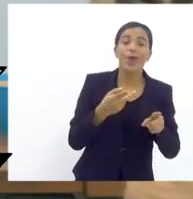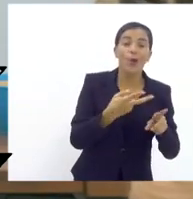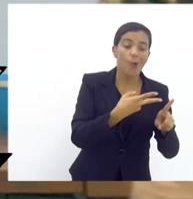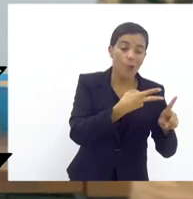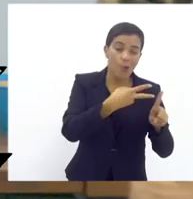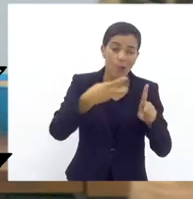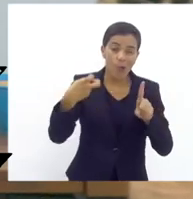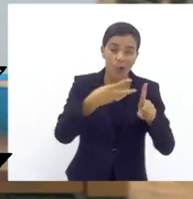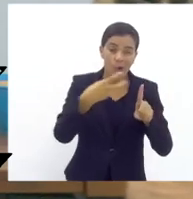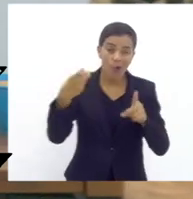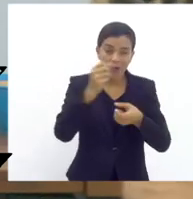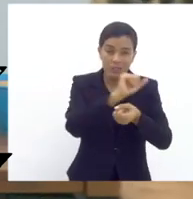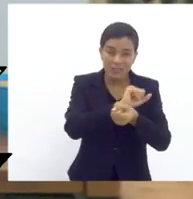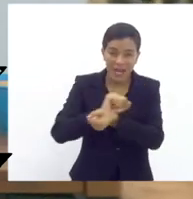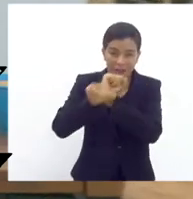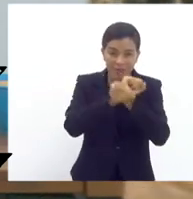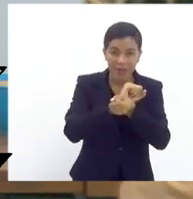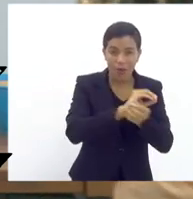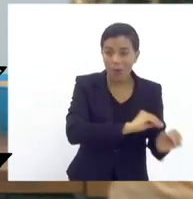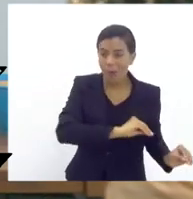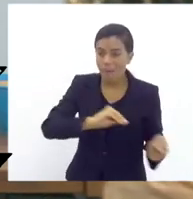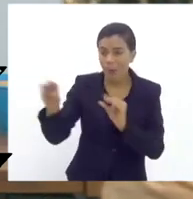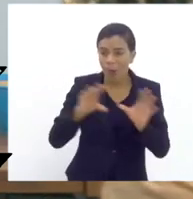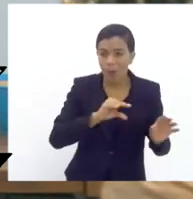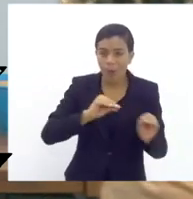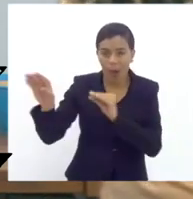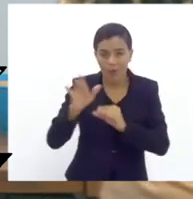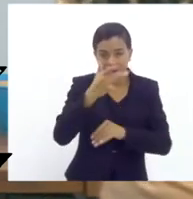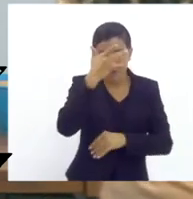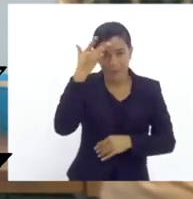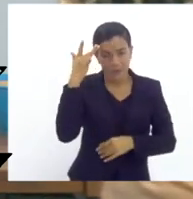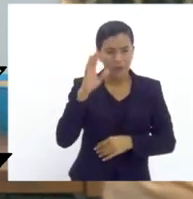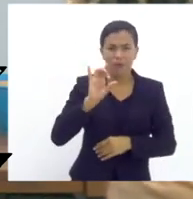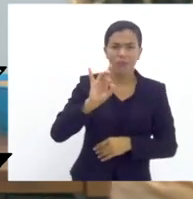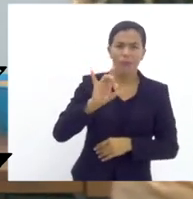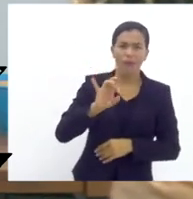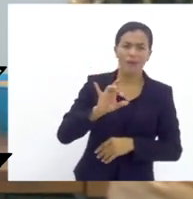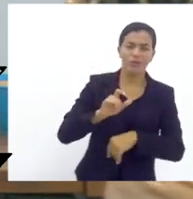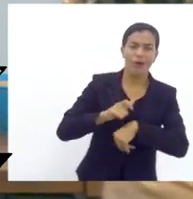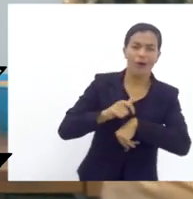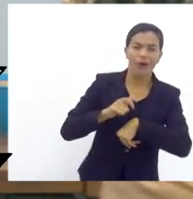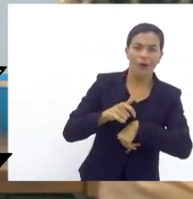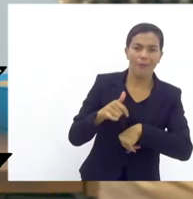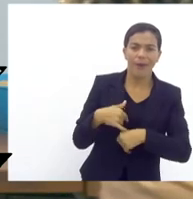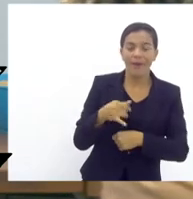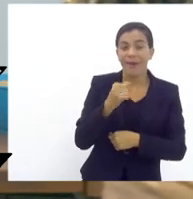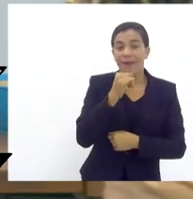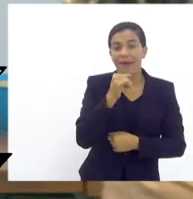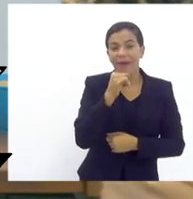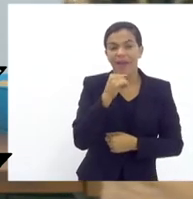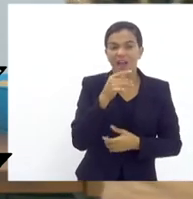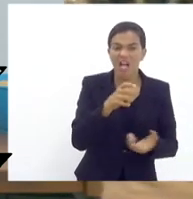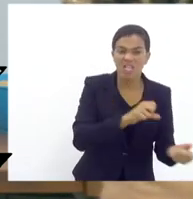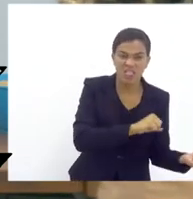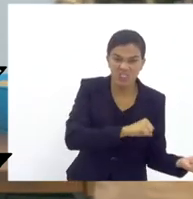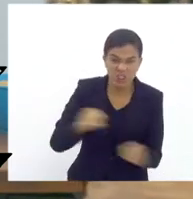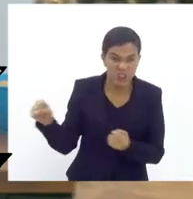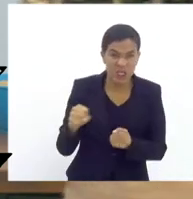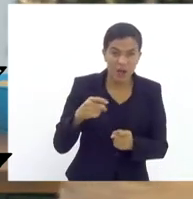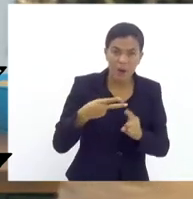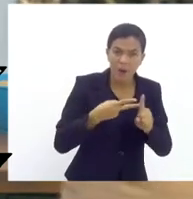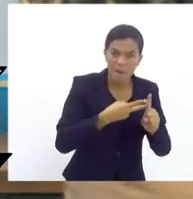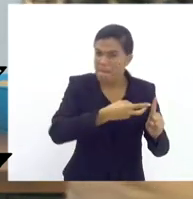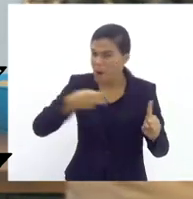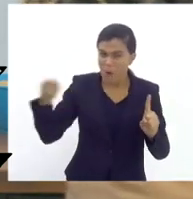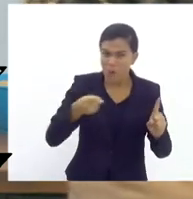a escravidão ela não é só quando você pega a força essa pessoa